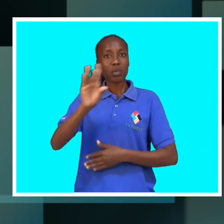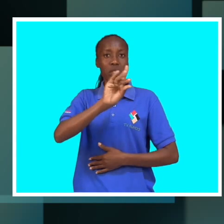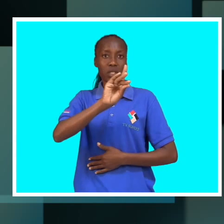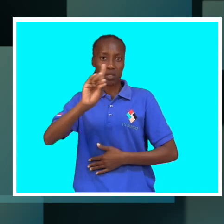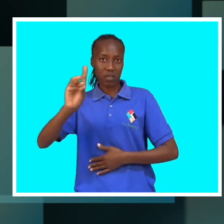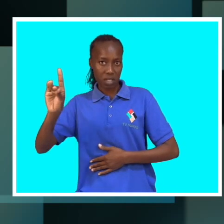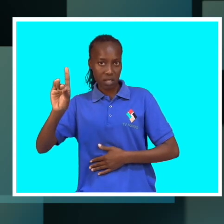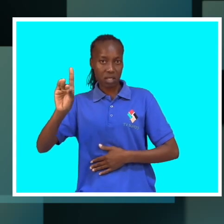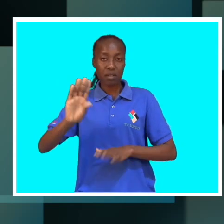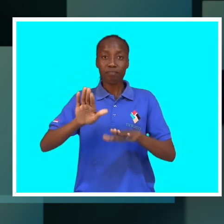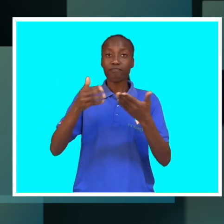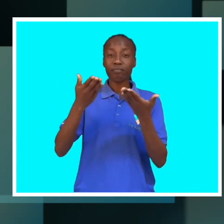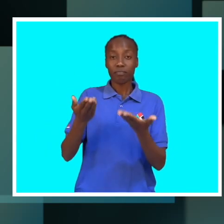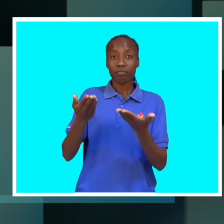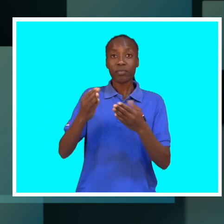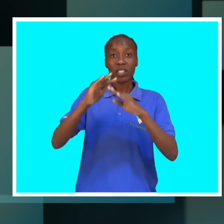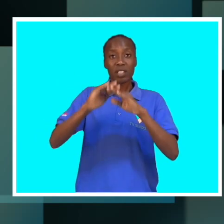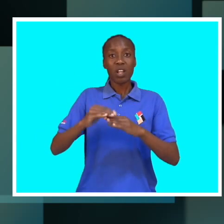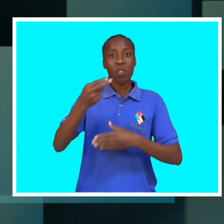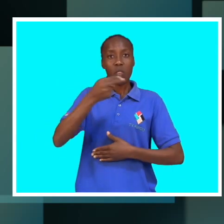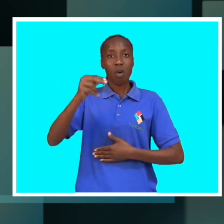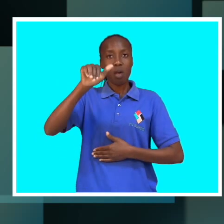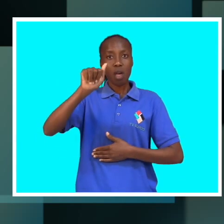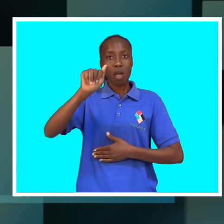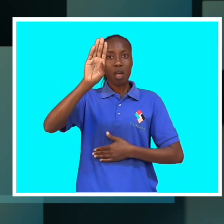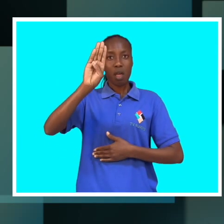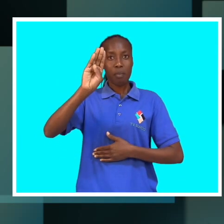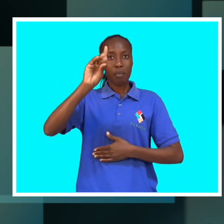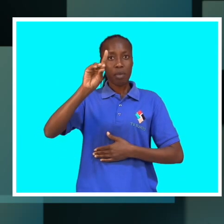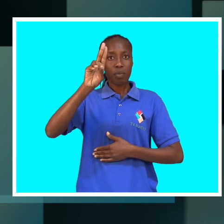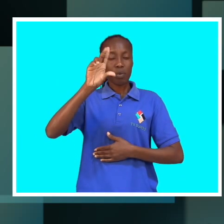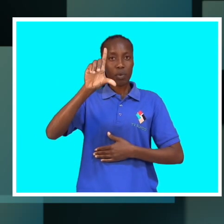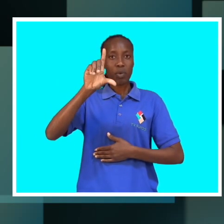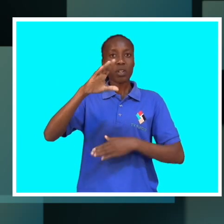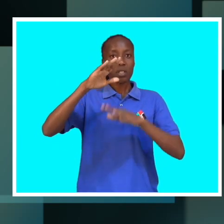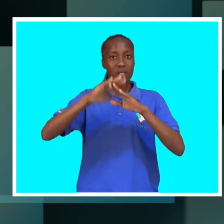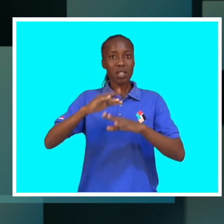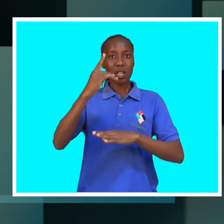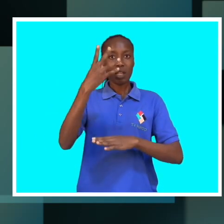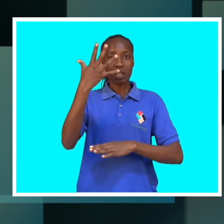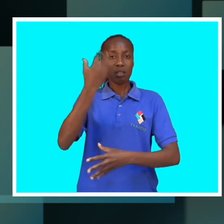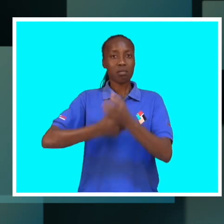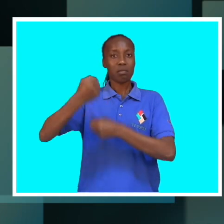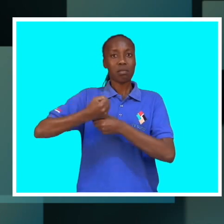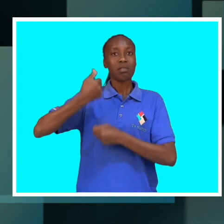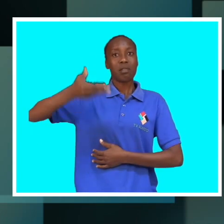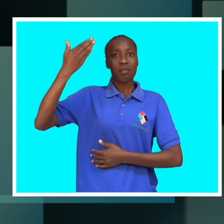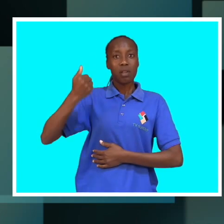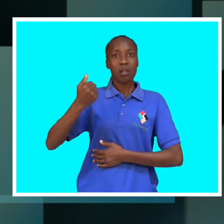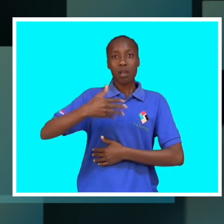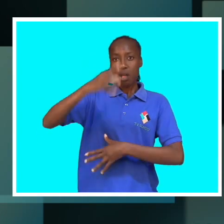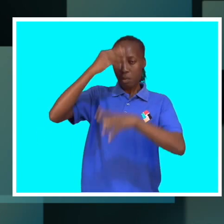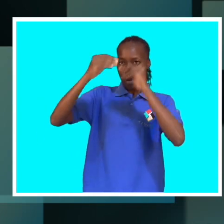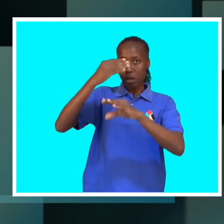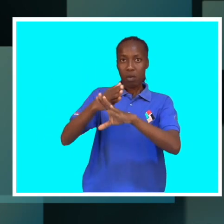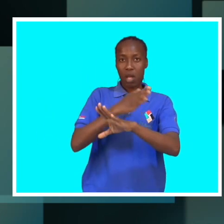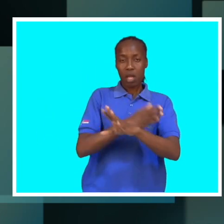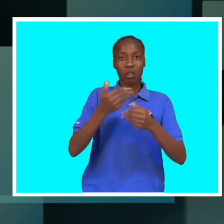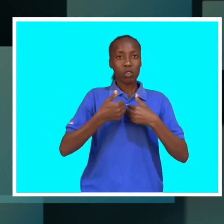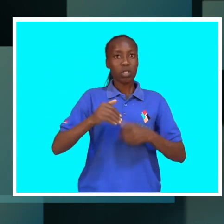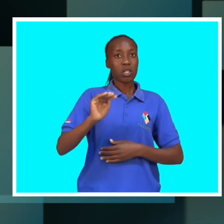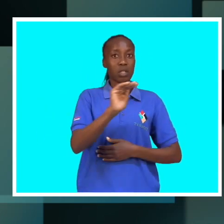com deficiência físico-motora. Falo de Abdul Karim, que há mais de 15 anos aprendeu de um jovem também com